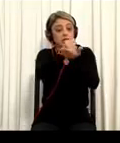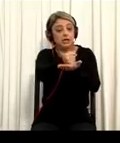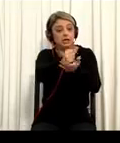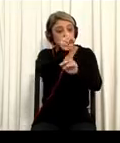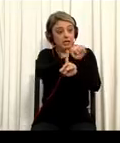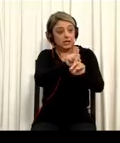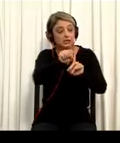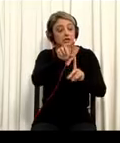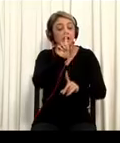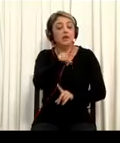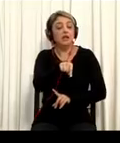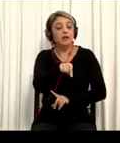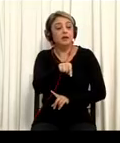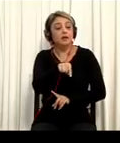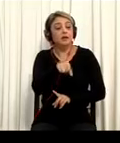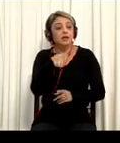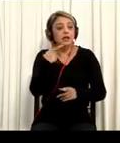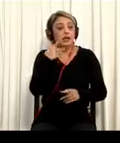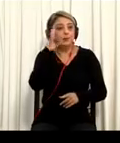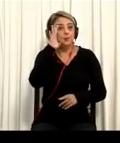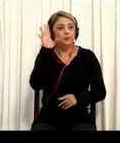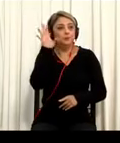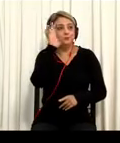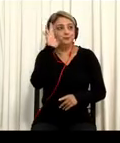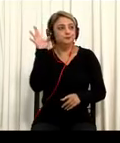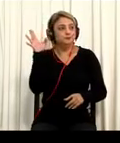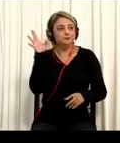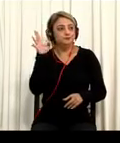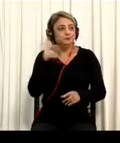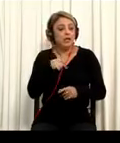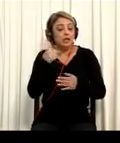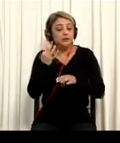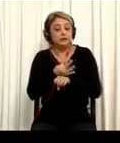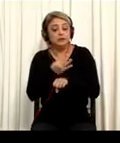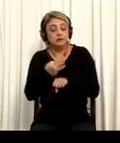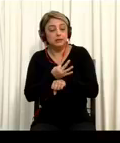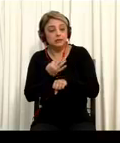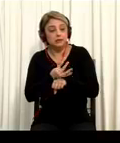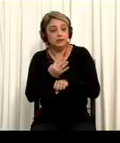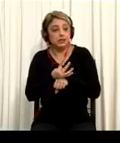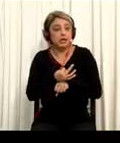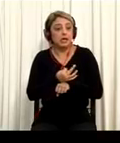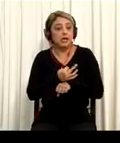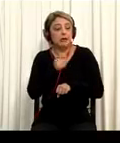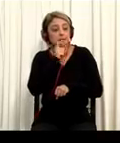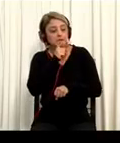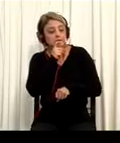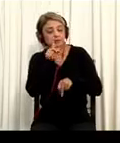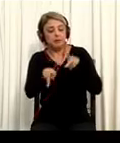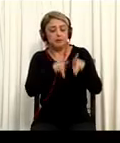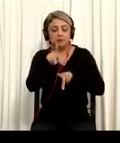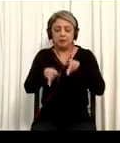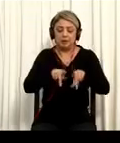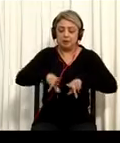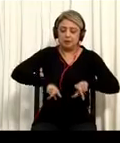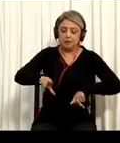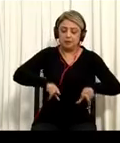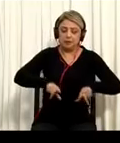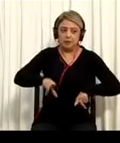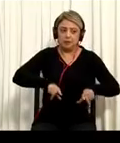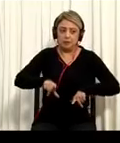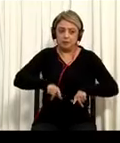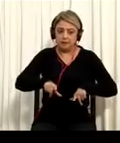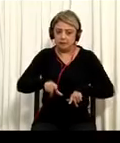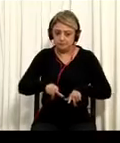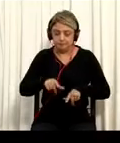verdade, é uma fantasia de tentar aí enganar a população, enganar as trabalhadoras e os